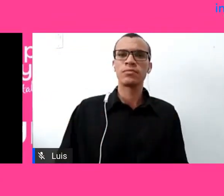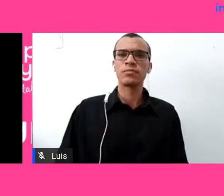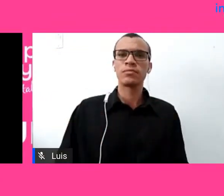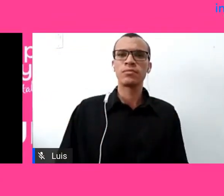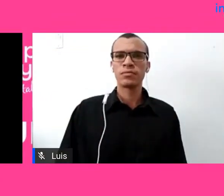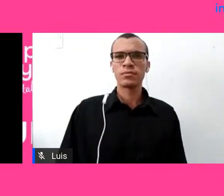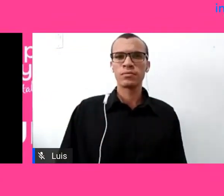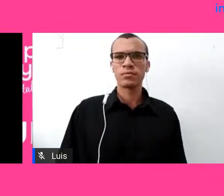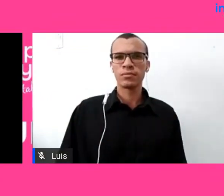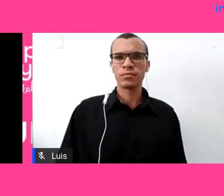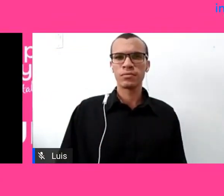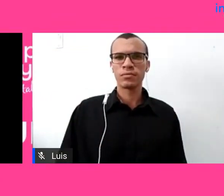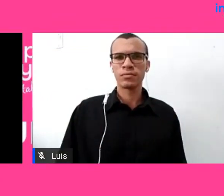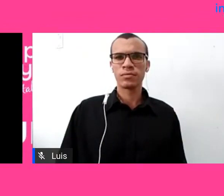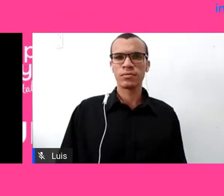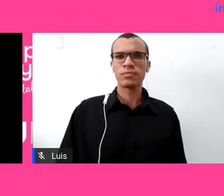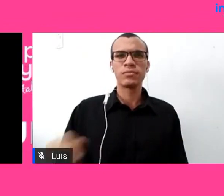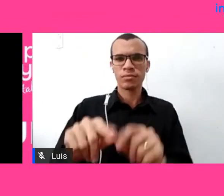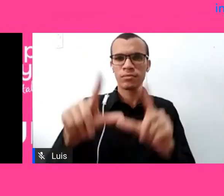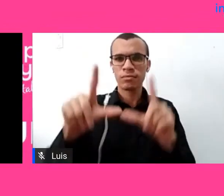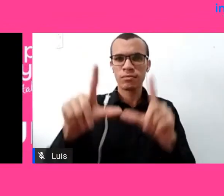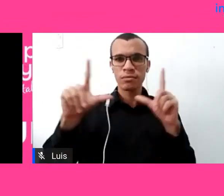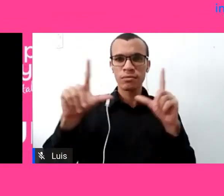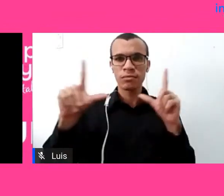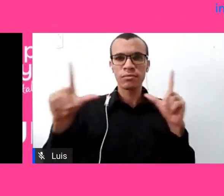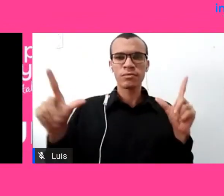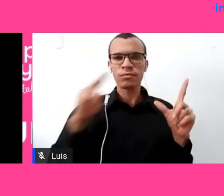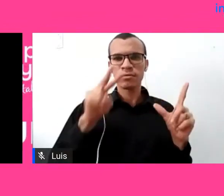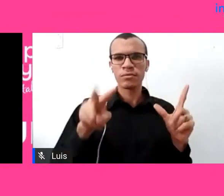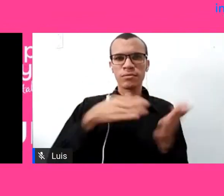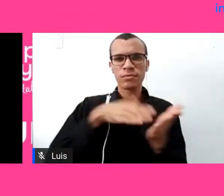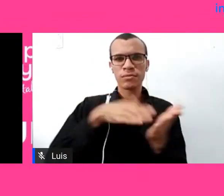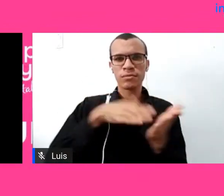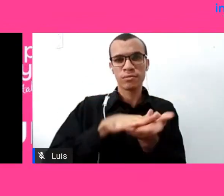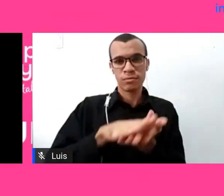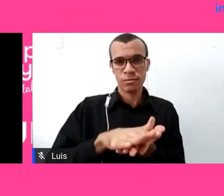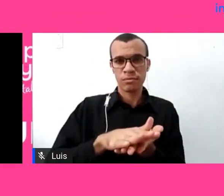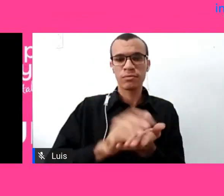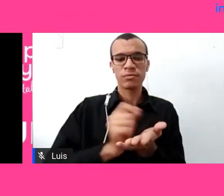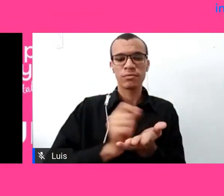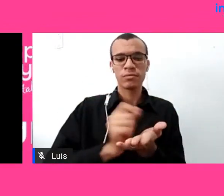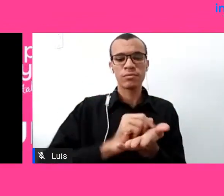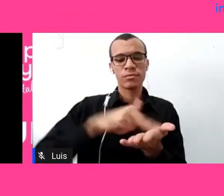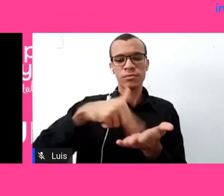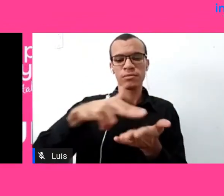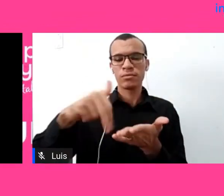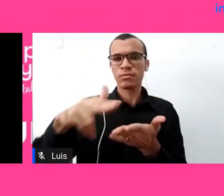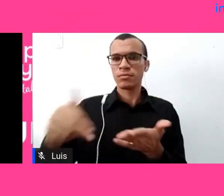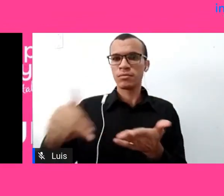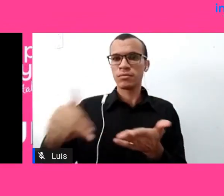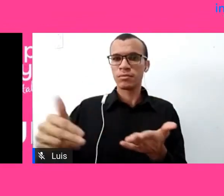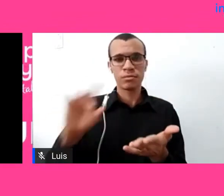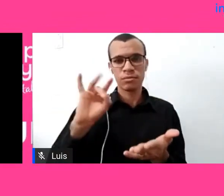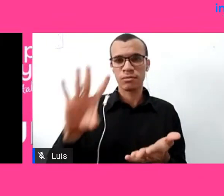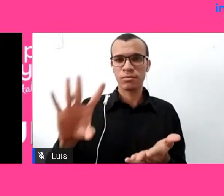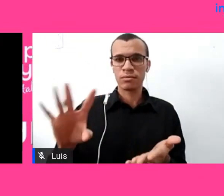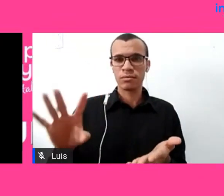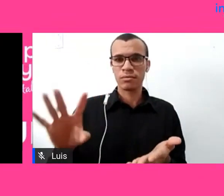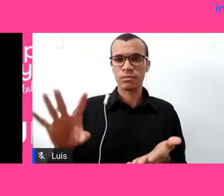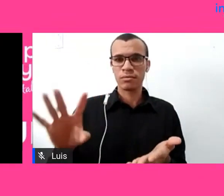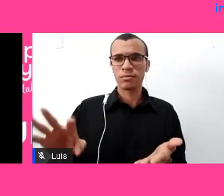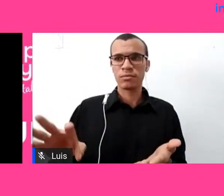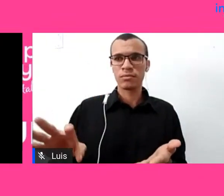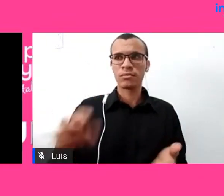aqui eu estou dando zoom, né? É da folha impresso esse desenho. Só isso. É a única coisa